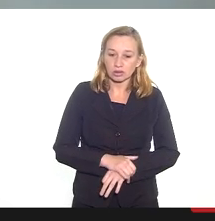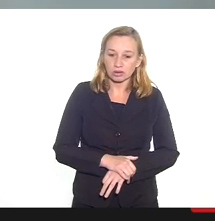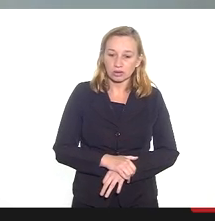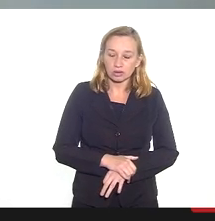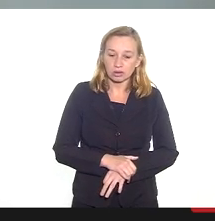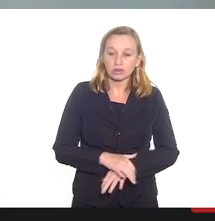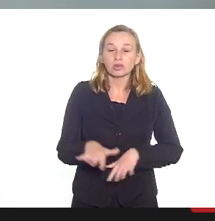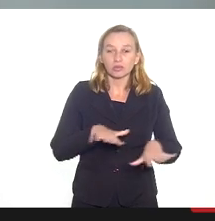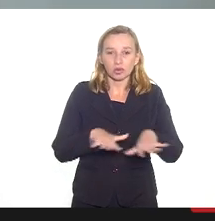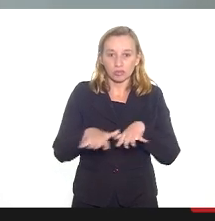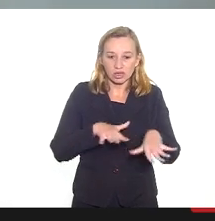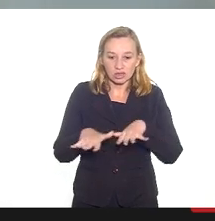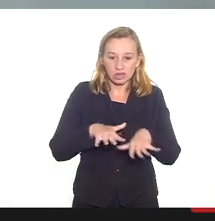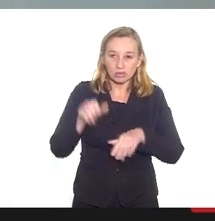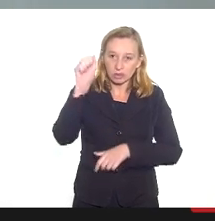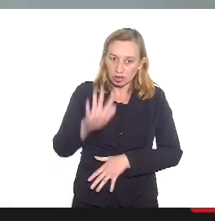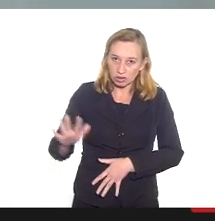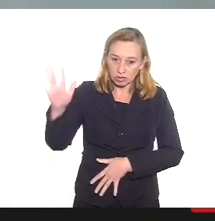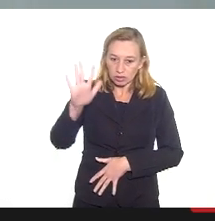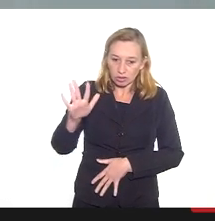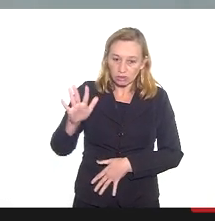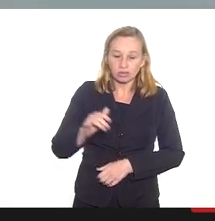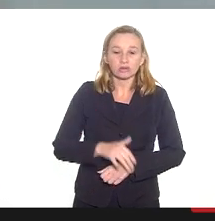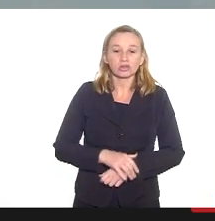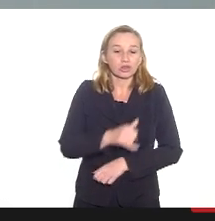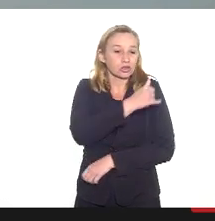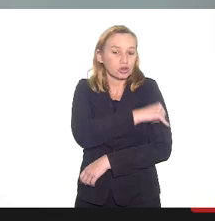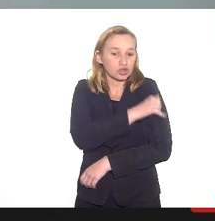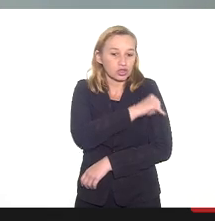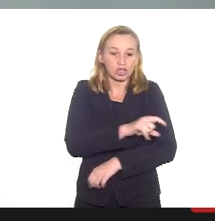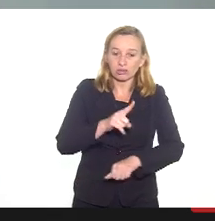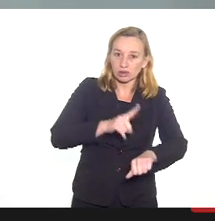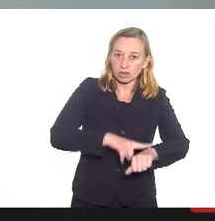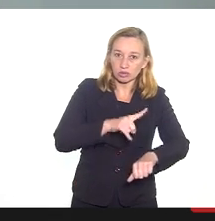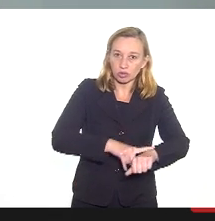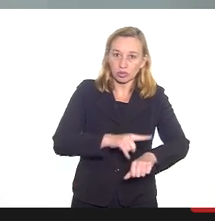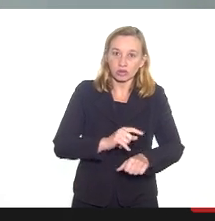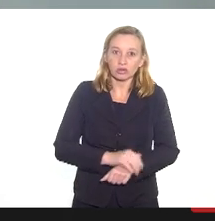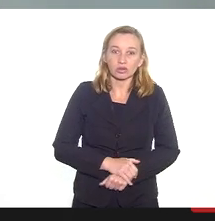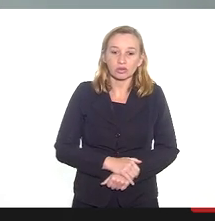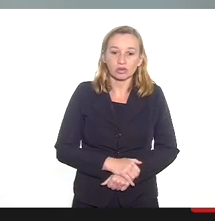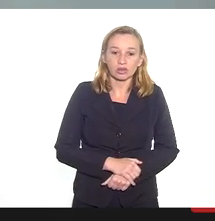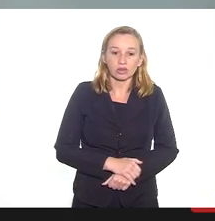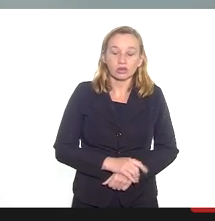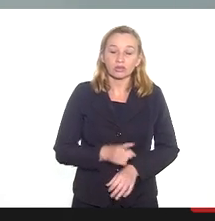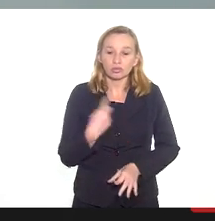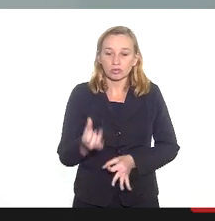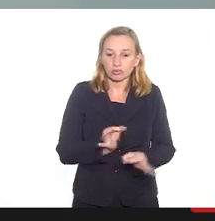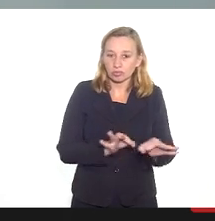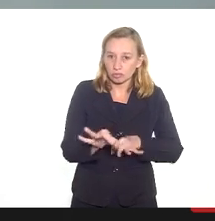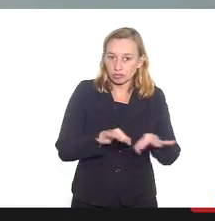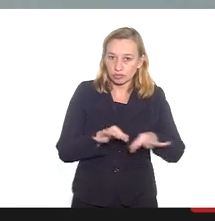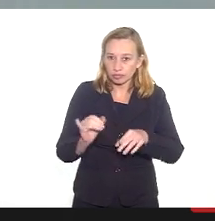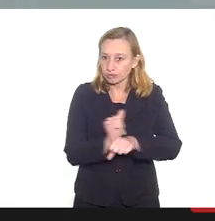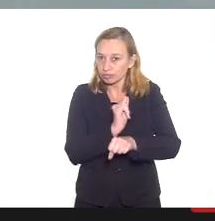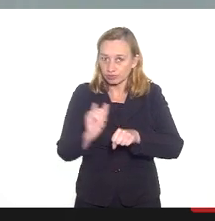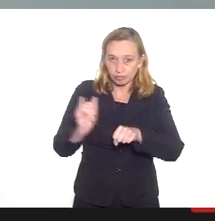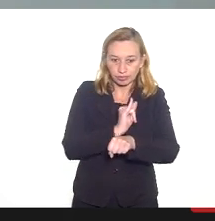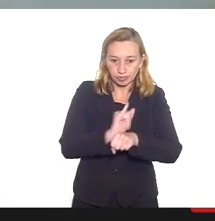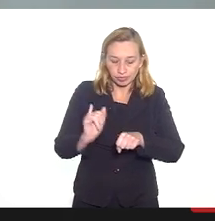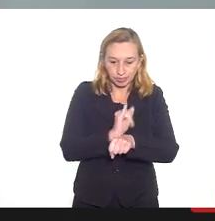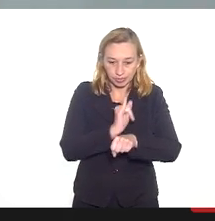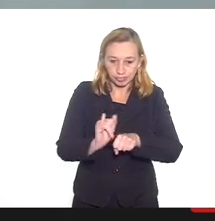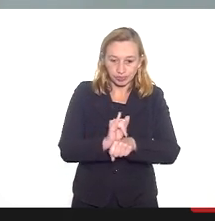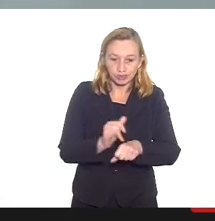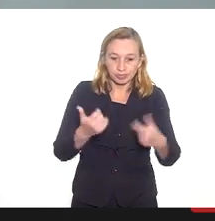essa mobilização nacional. Estamos no Rio de Janeiro, nesse momento, fazendo o nosso planejamento estratégico,